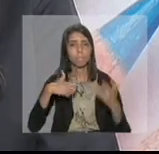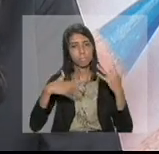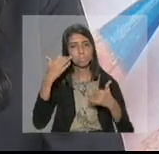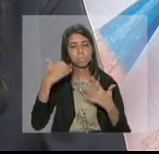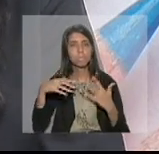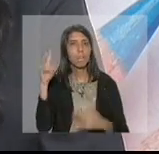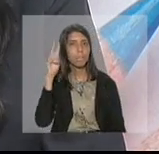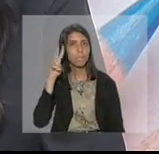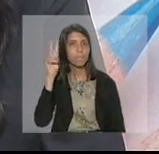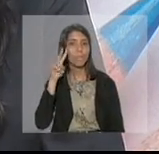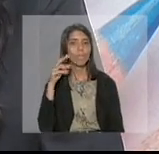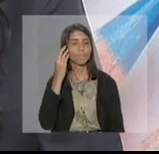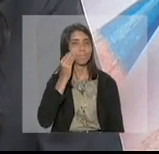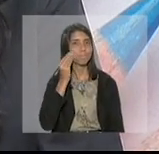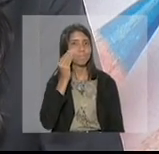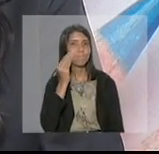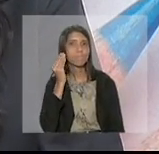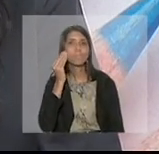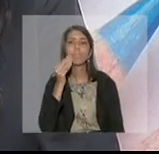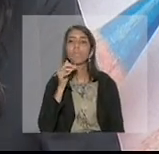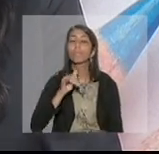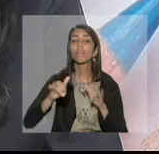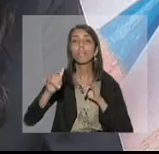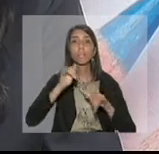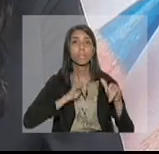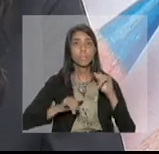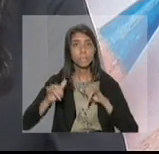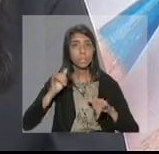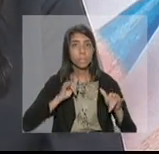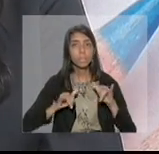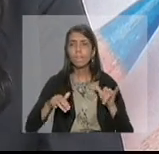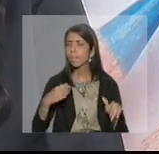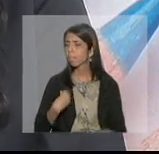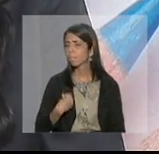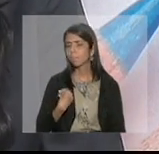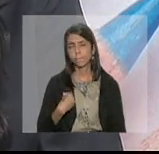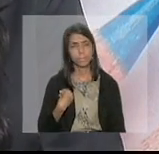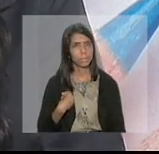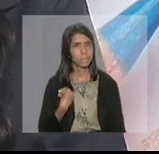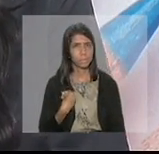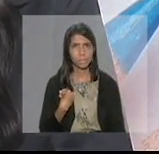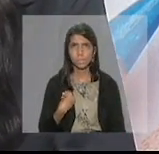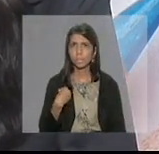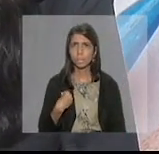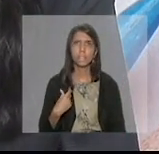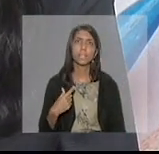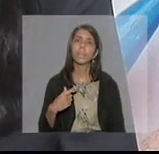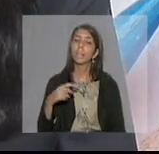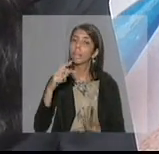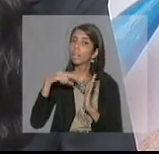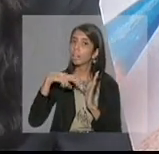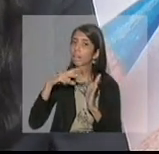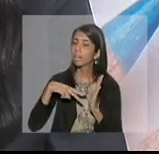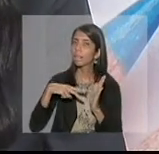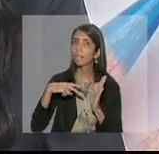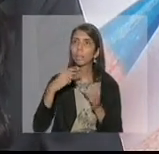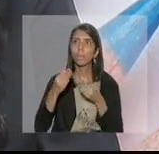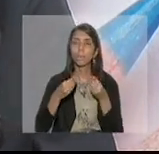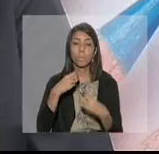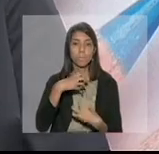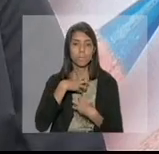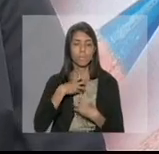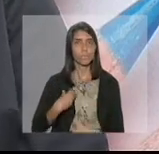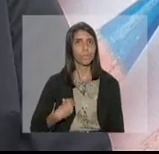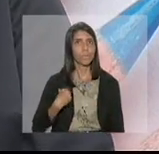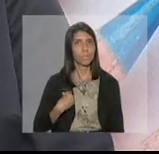histórias delas, das experiências delas, das mensagens. É uma vida, né? Na verdade, é uma leitura de vida que a